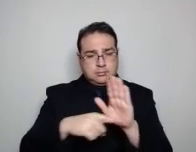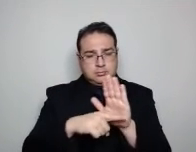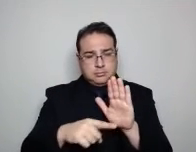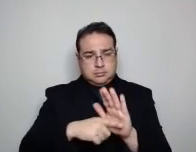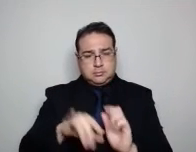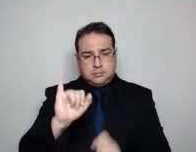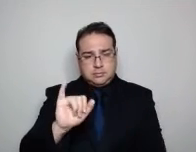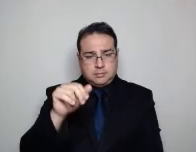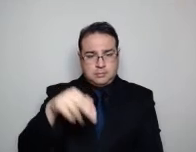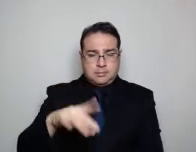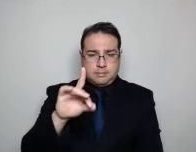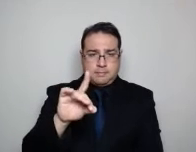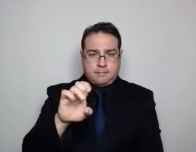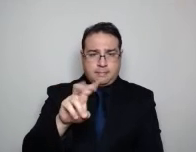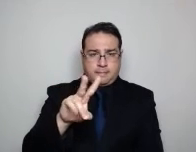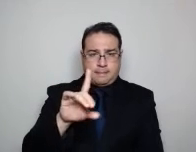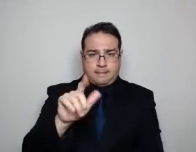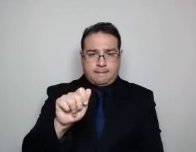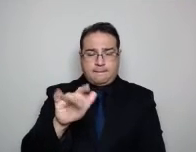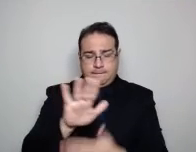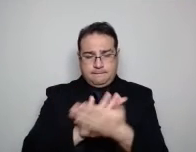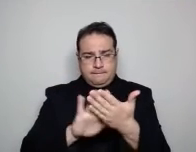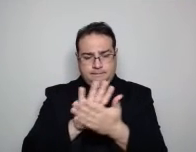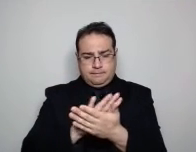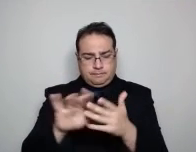seja, não houve qualquer